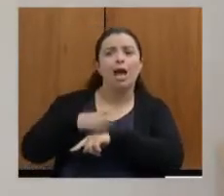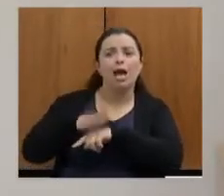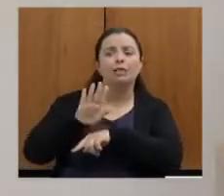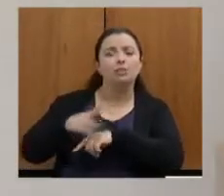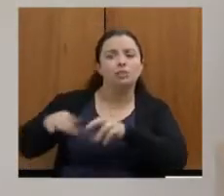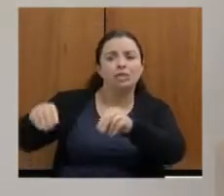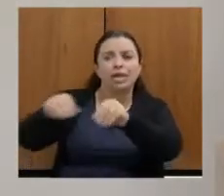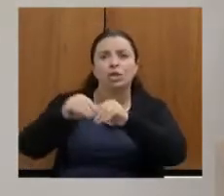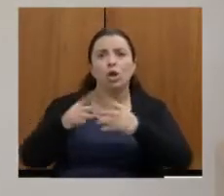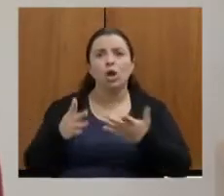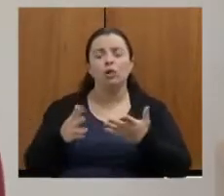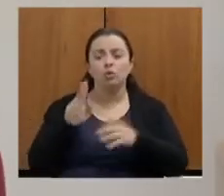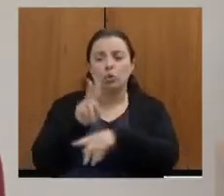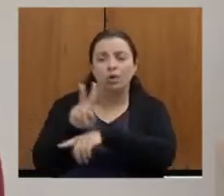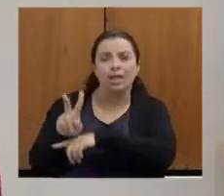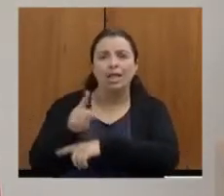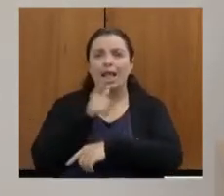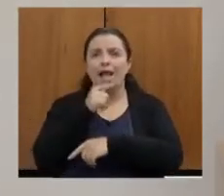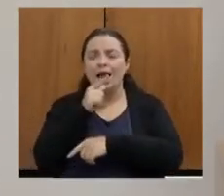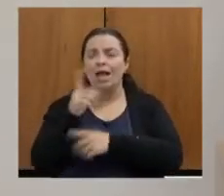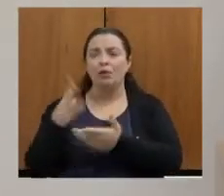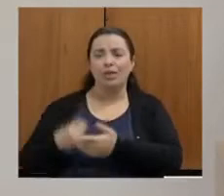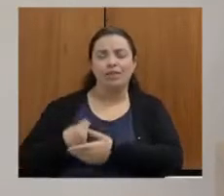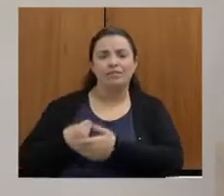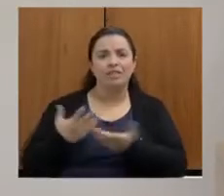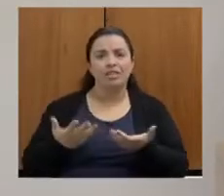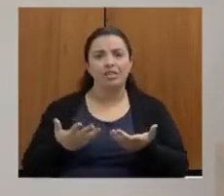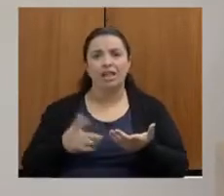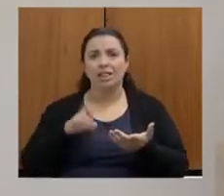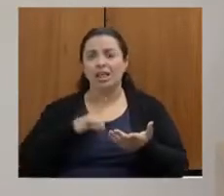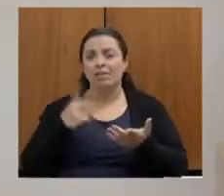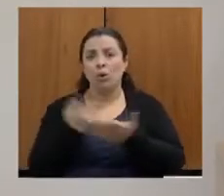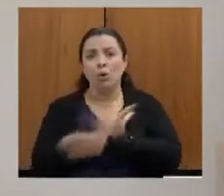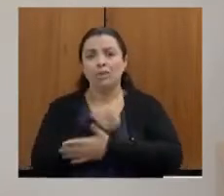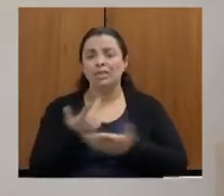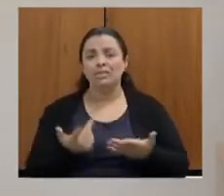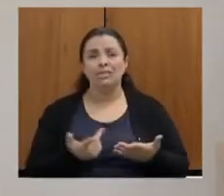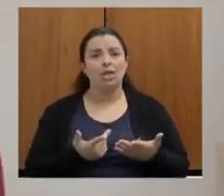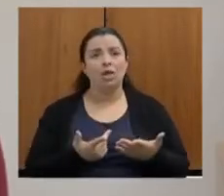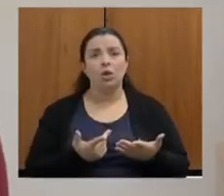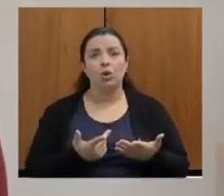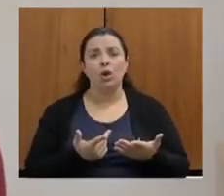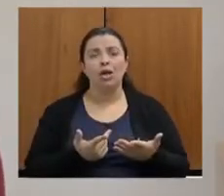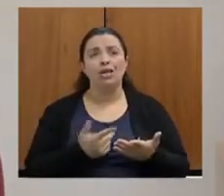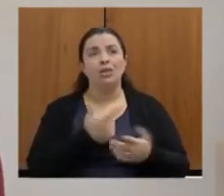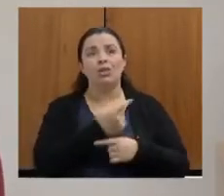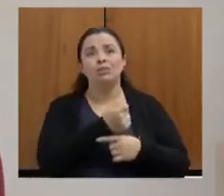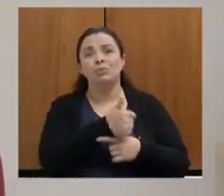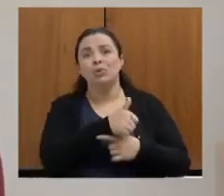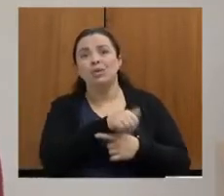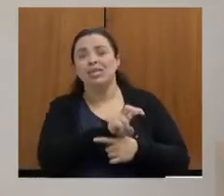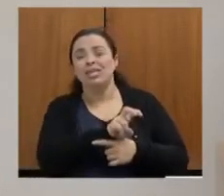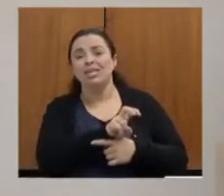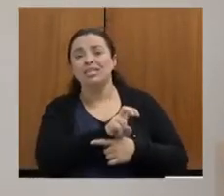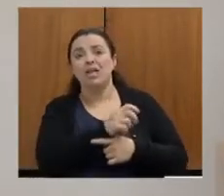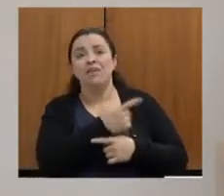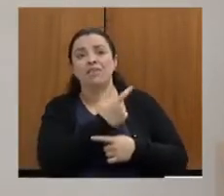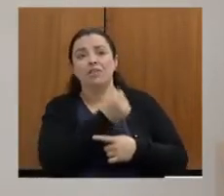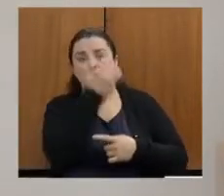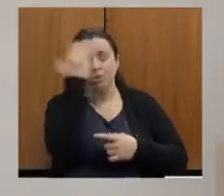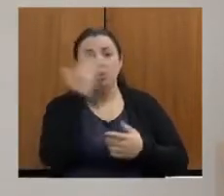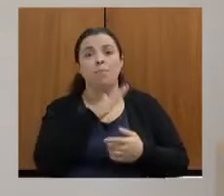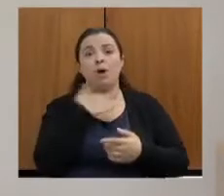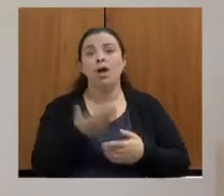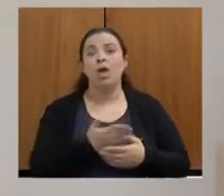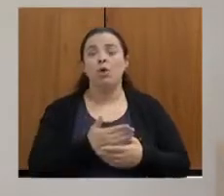depois de tantos assassinatos 20 em 2015 272 pessoas em 2019 eu